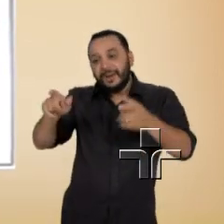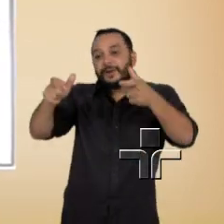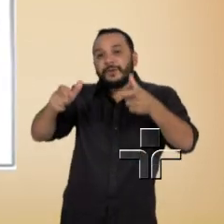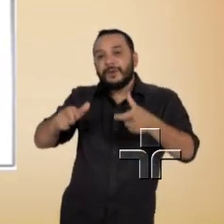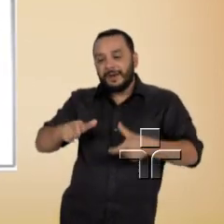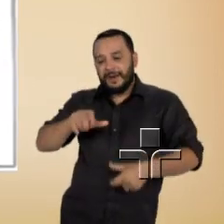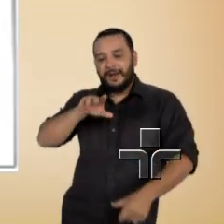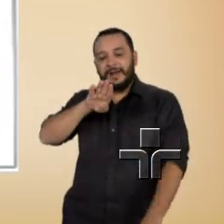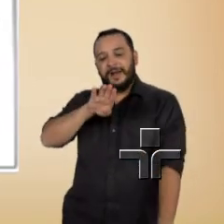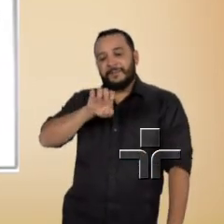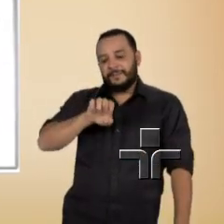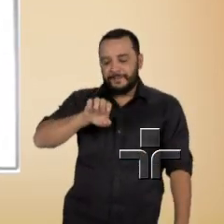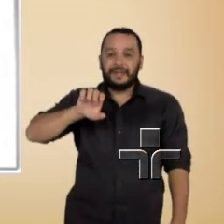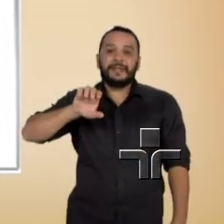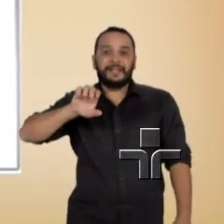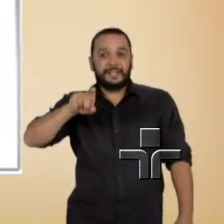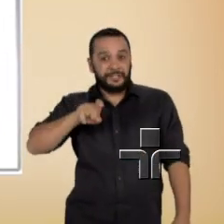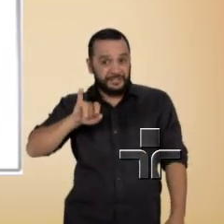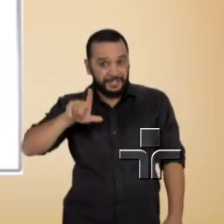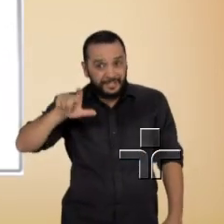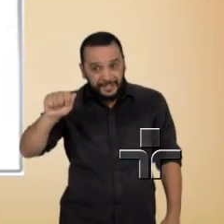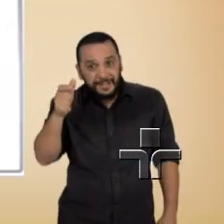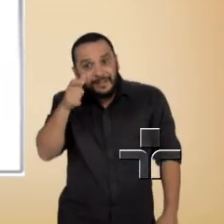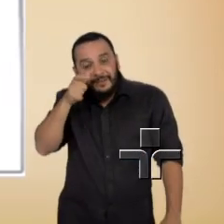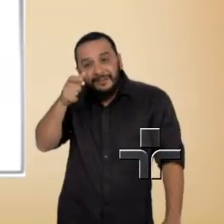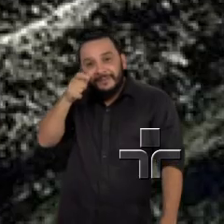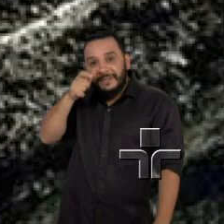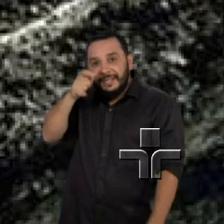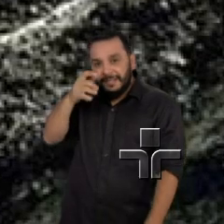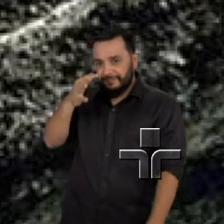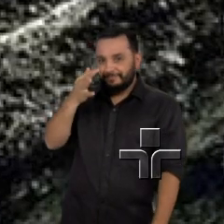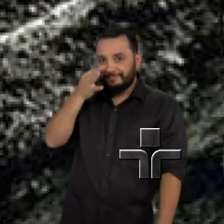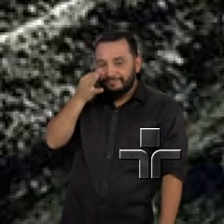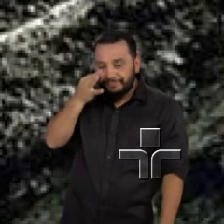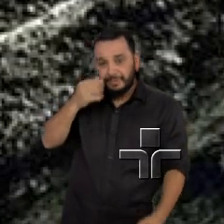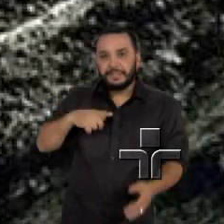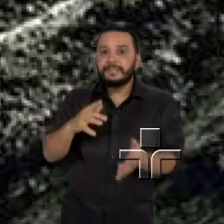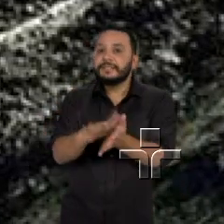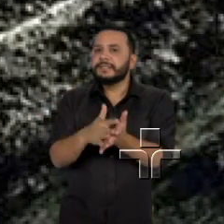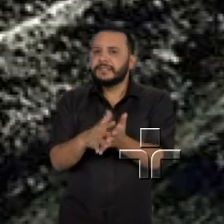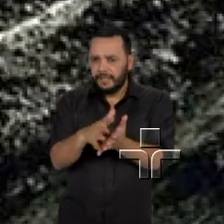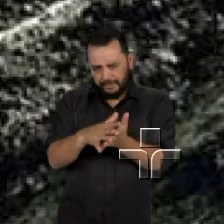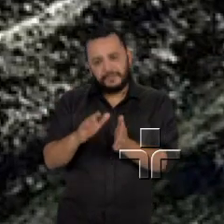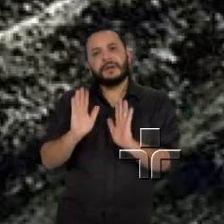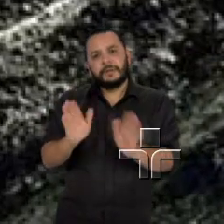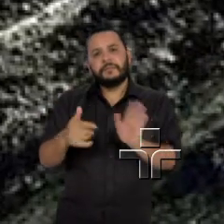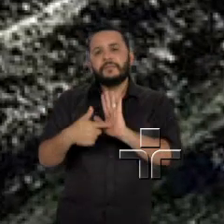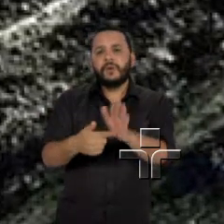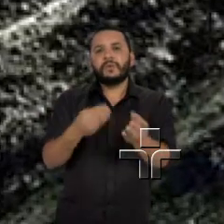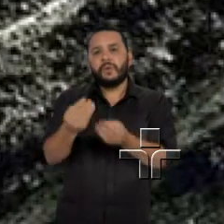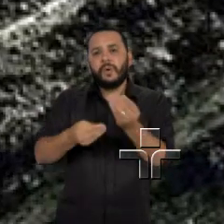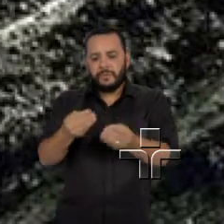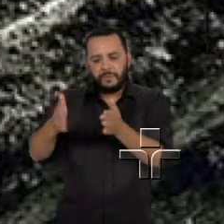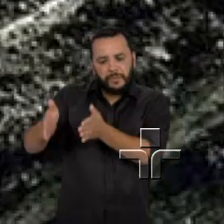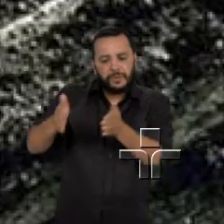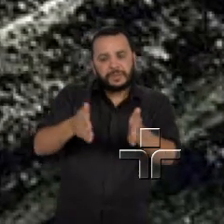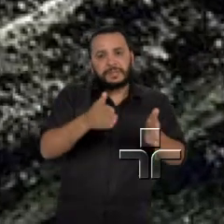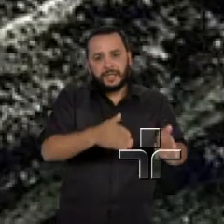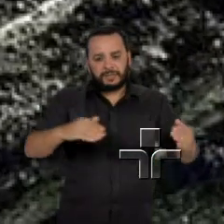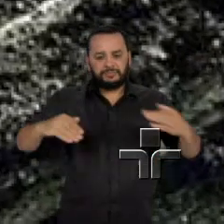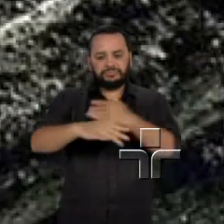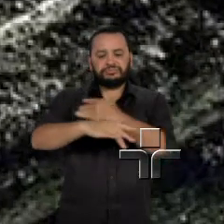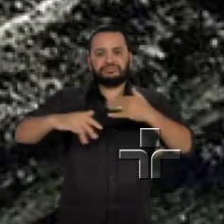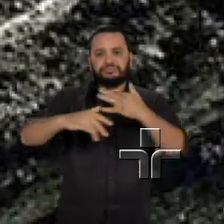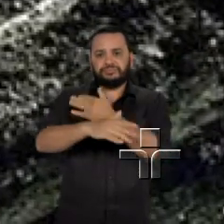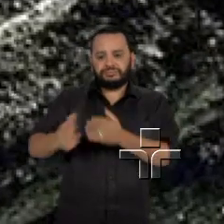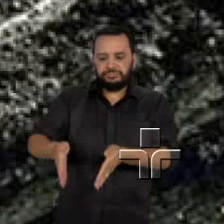pra ver, vai no Bexiga pra ver. O samba de Geraldo Filme narra o processo de urbanização no bairro do Bexiga,